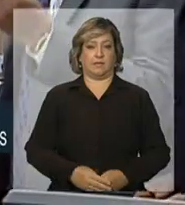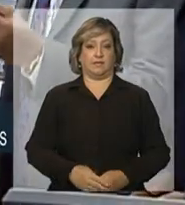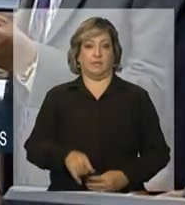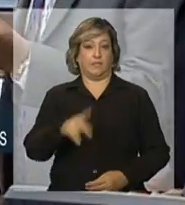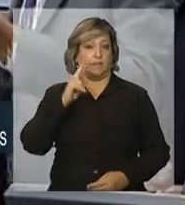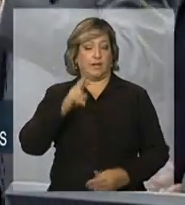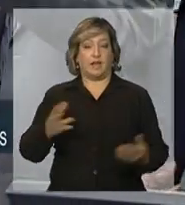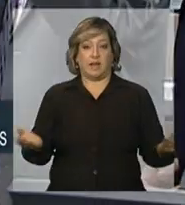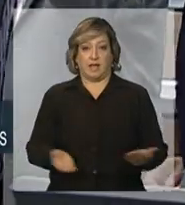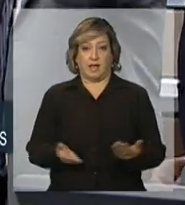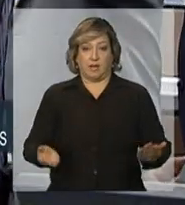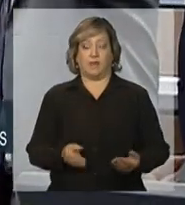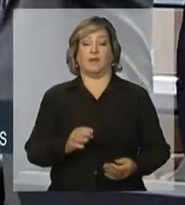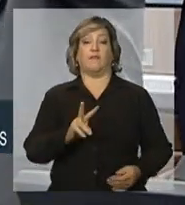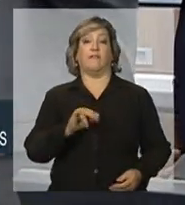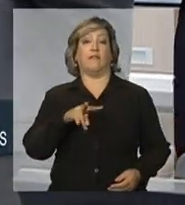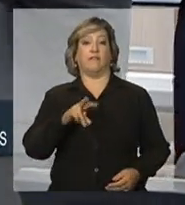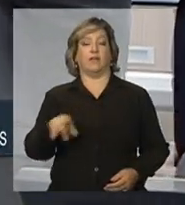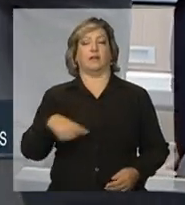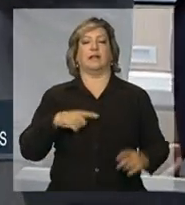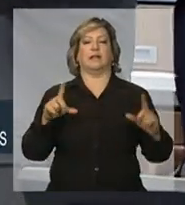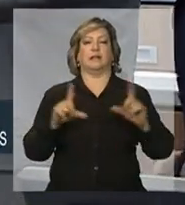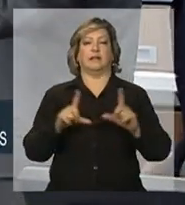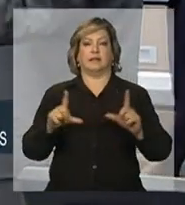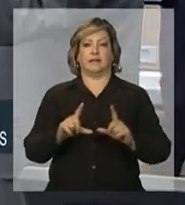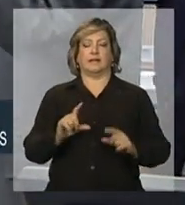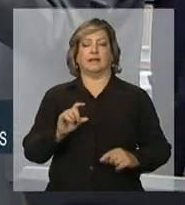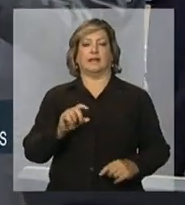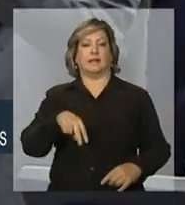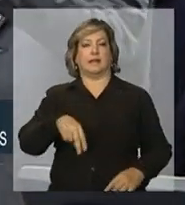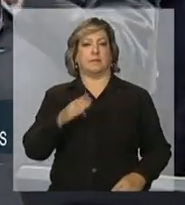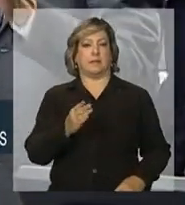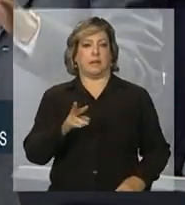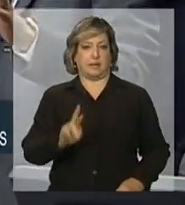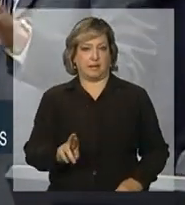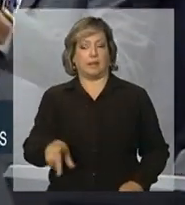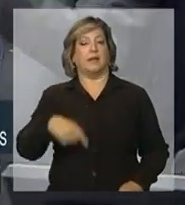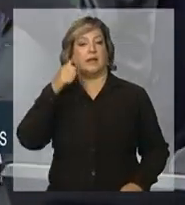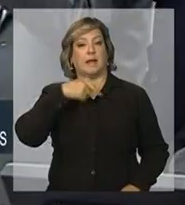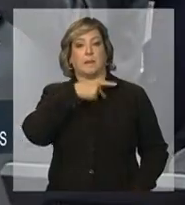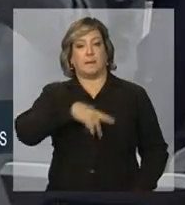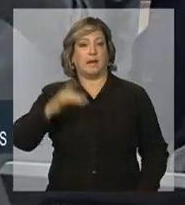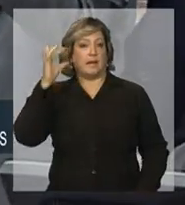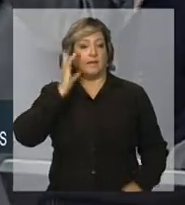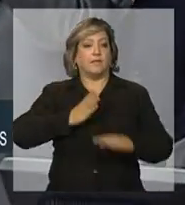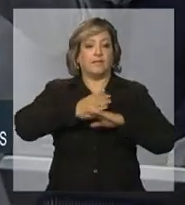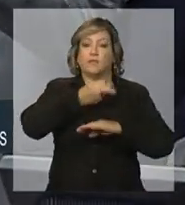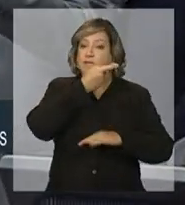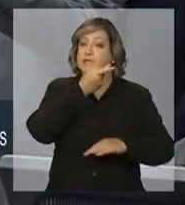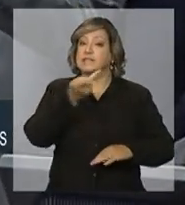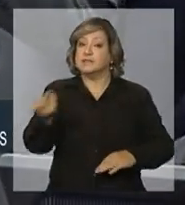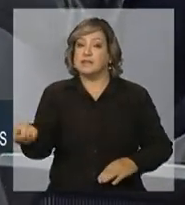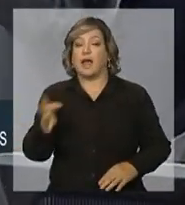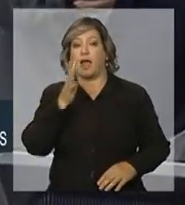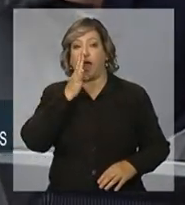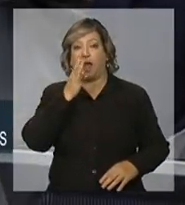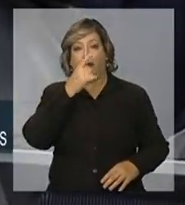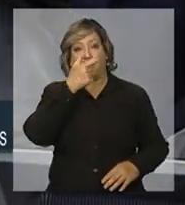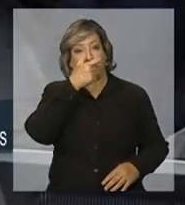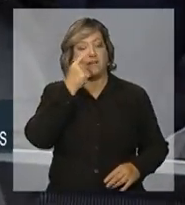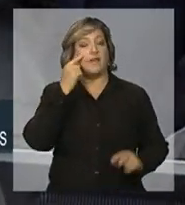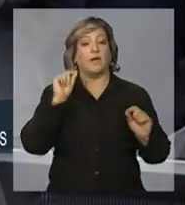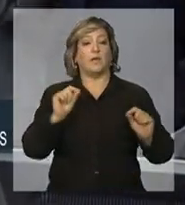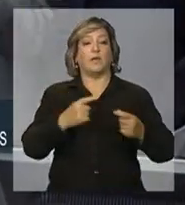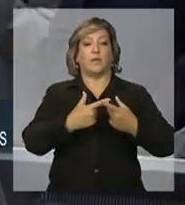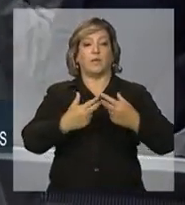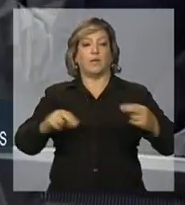Você vê imagens ao vivo da TV NBR, a presidenta Dilma Rousseff conhecendo o Centro Integrado de Comando e Controle